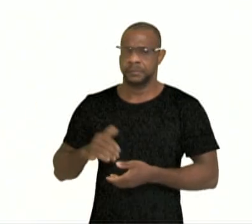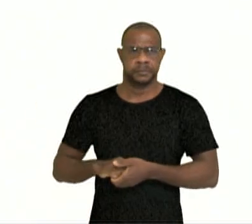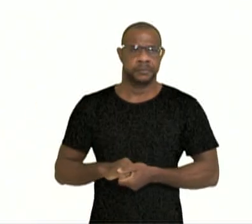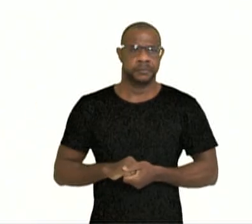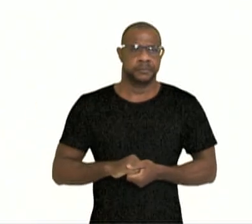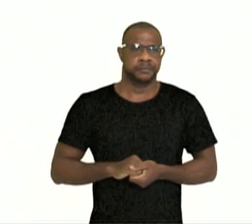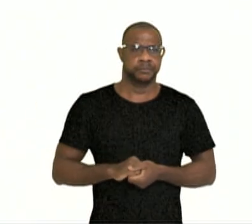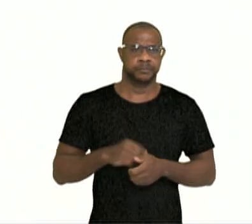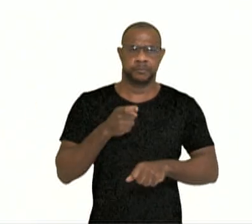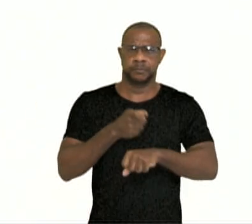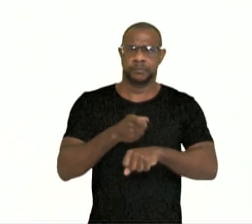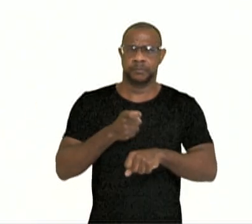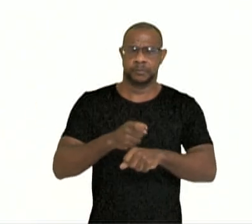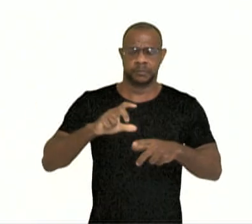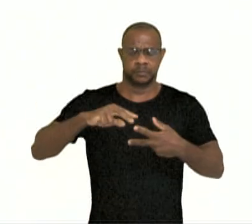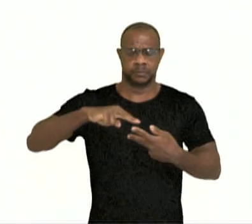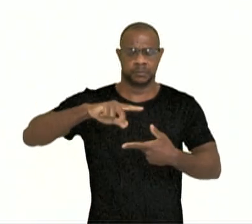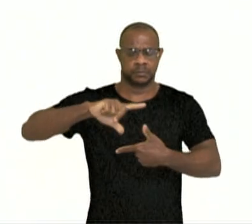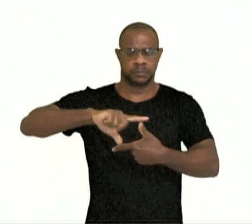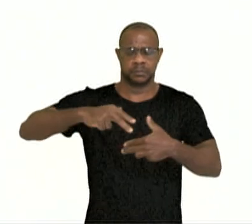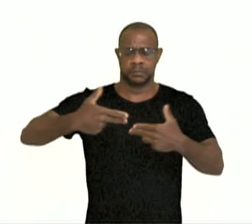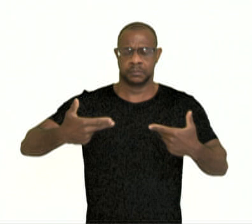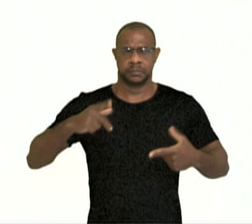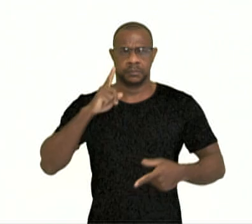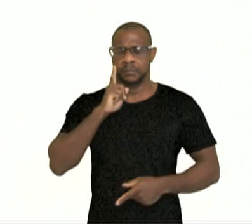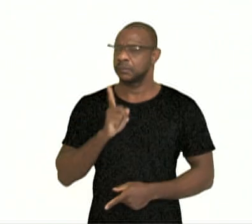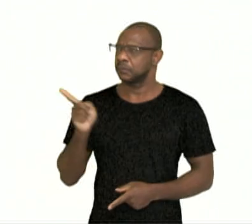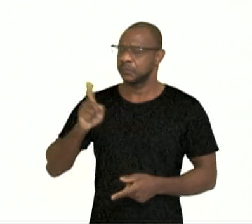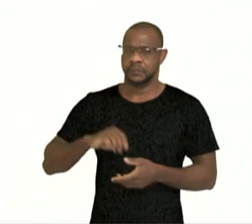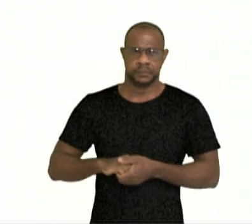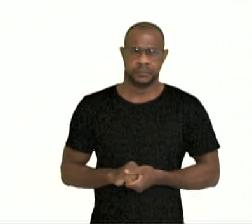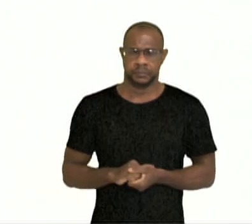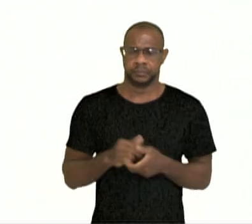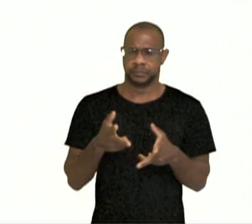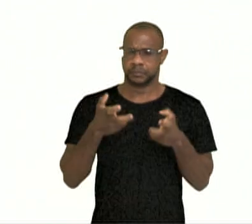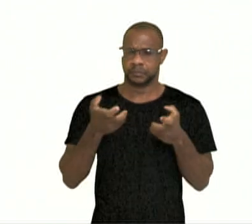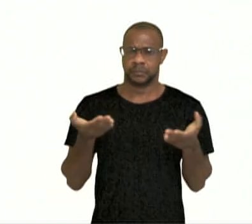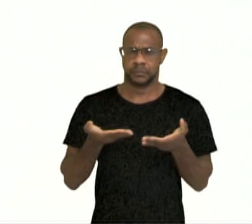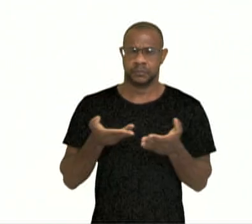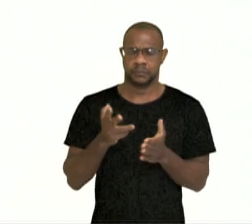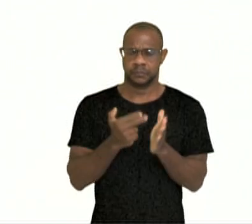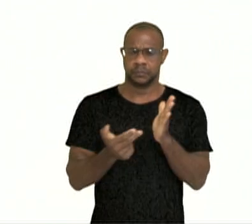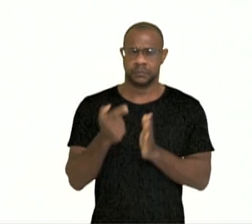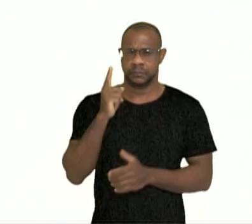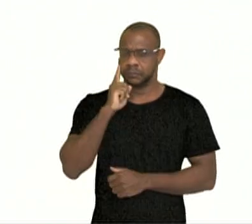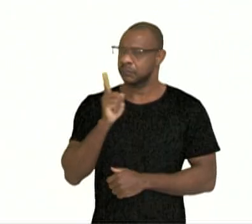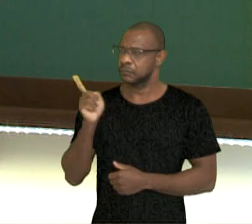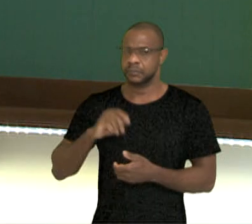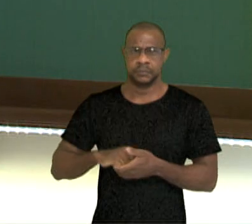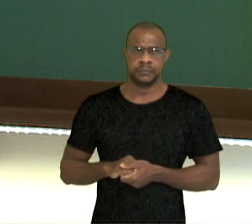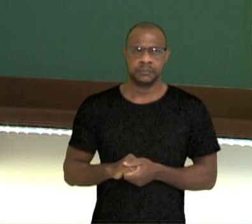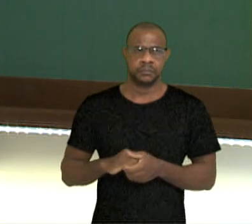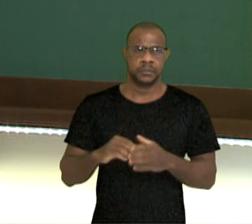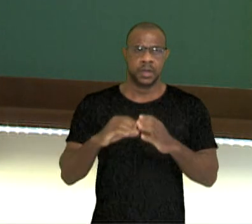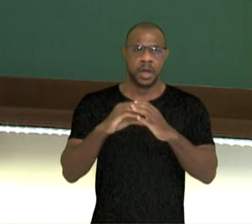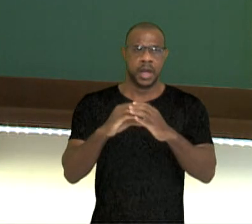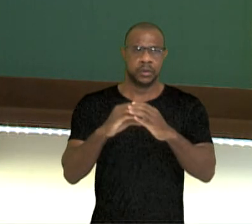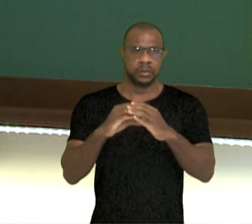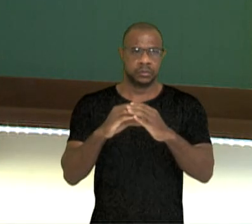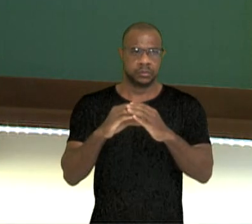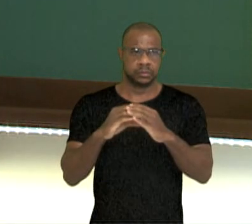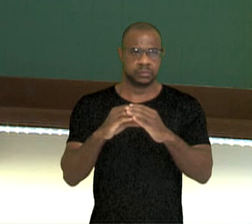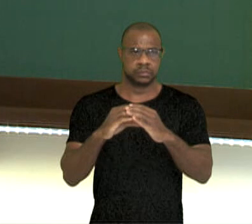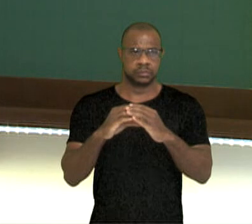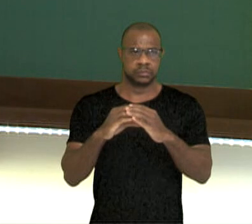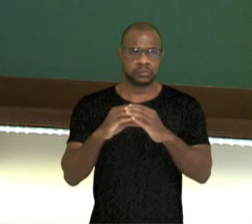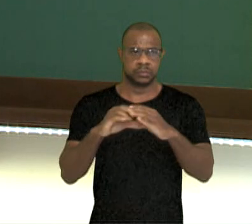solo geométrico, a gente já viu que são figuras não planas. Então, vamos olhar aqui nesses desenhos. O que é o corpo redondo? Esse é um corpo redondo, é